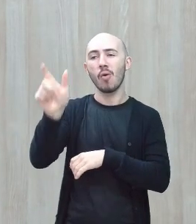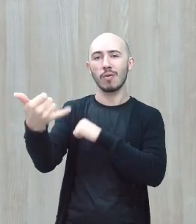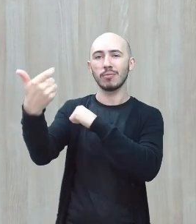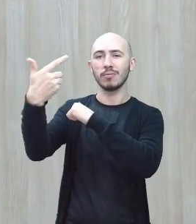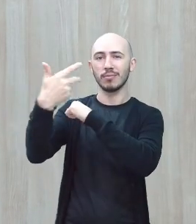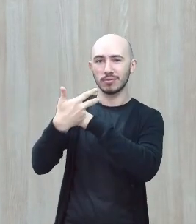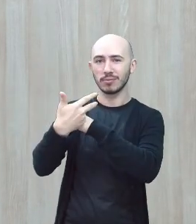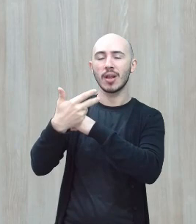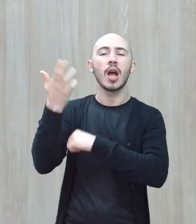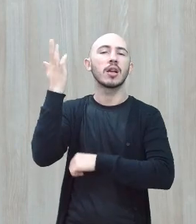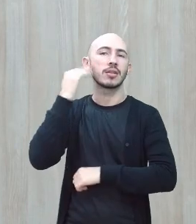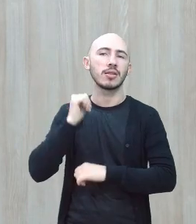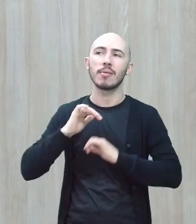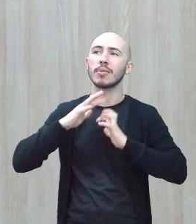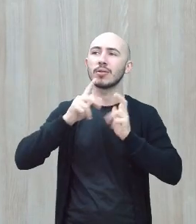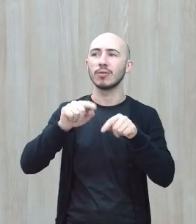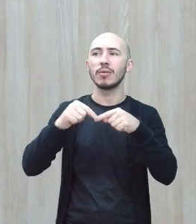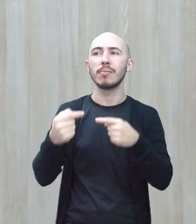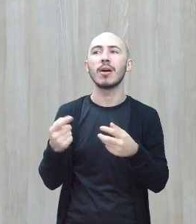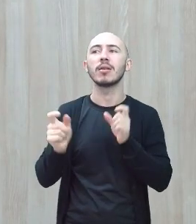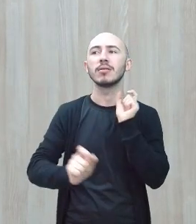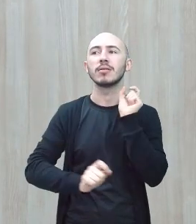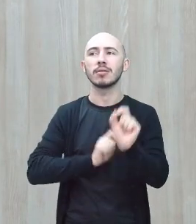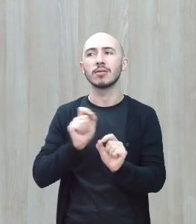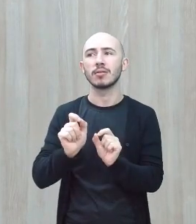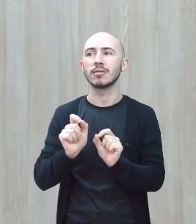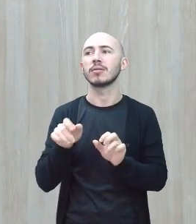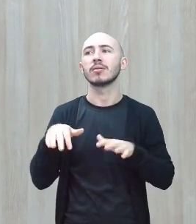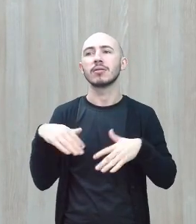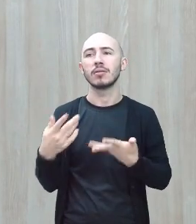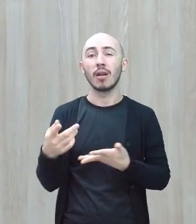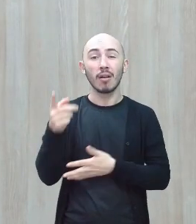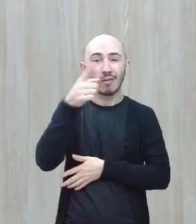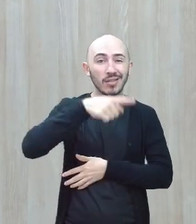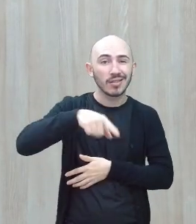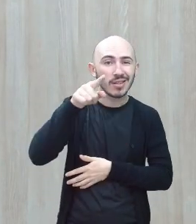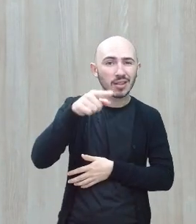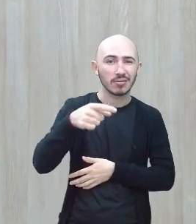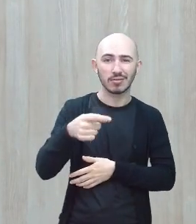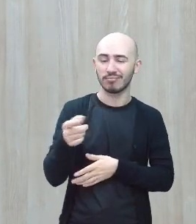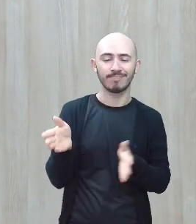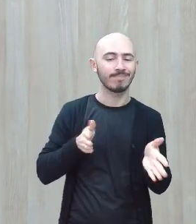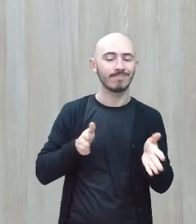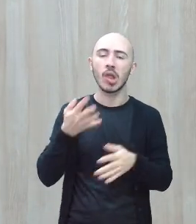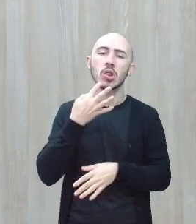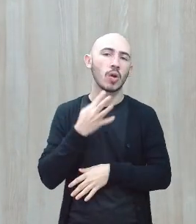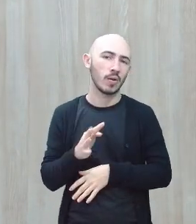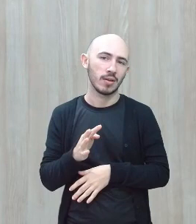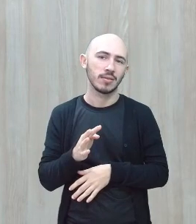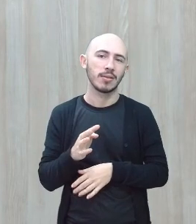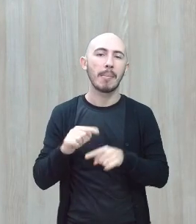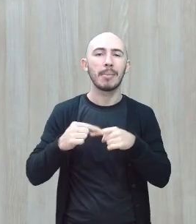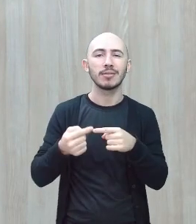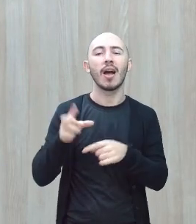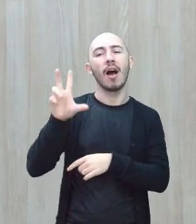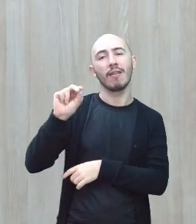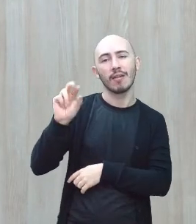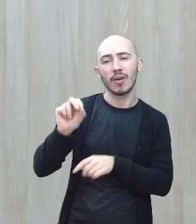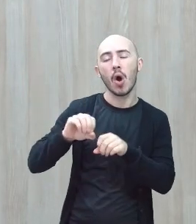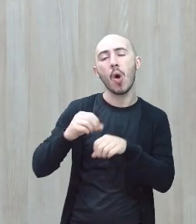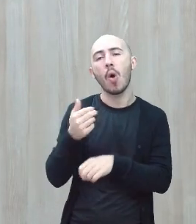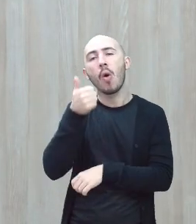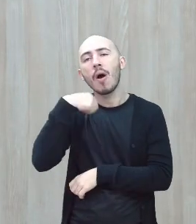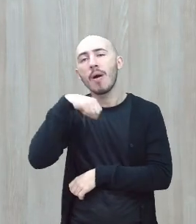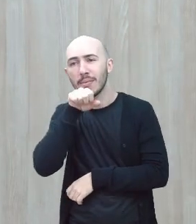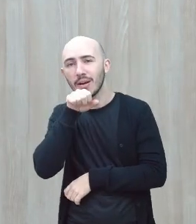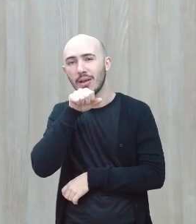interage comigo, mas que não é do tempo de vocês, então não é significativo para vocês. Mas a avó, a mãe de vocês deve ter um celular desse aqui